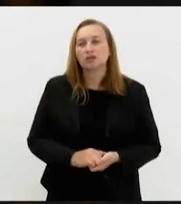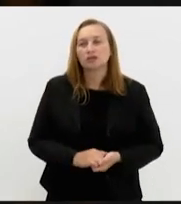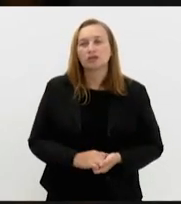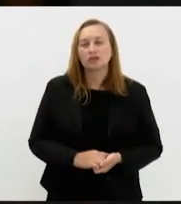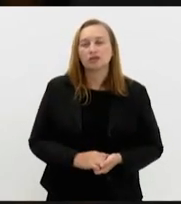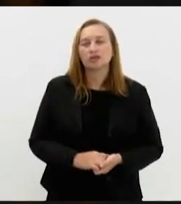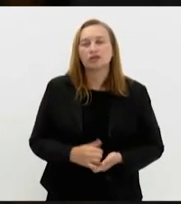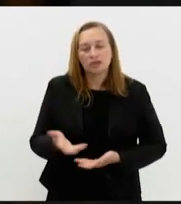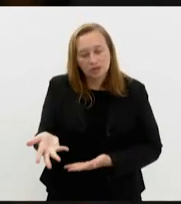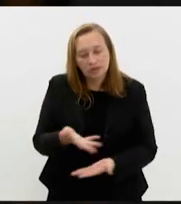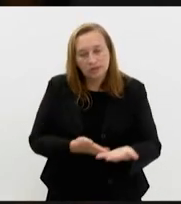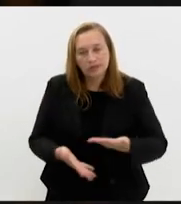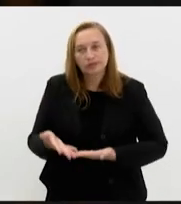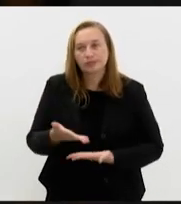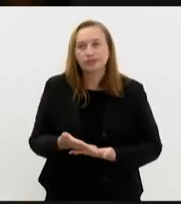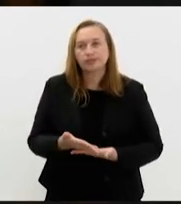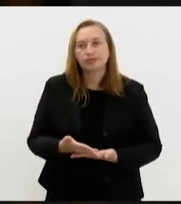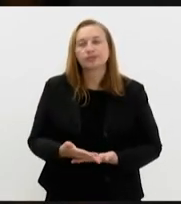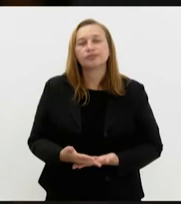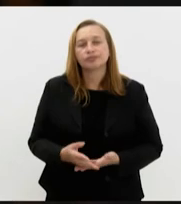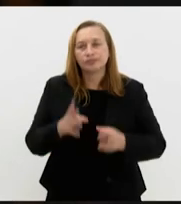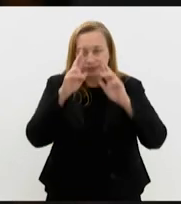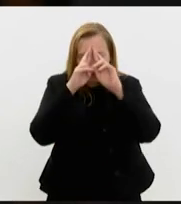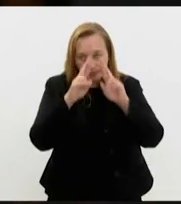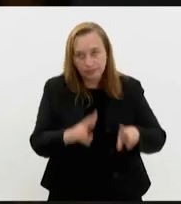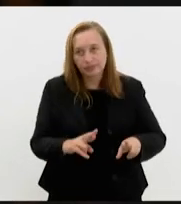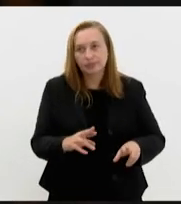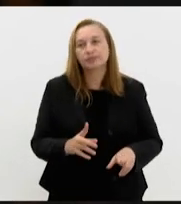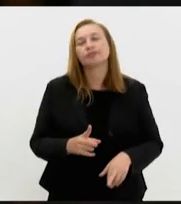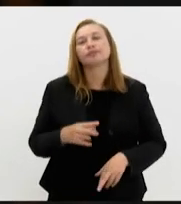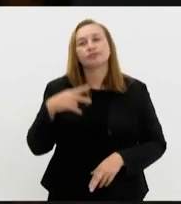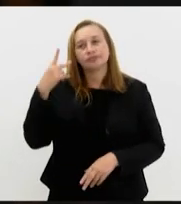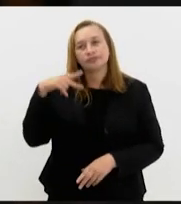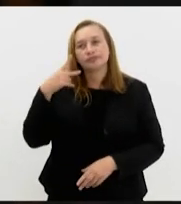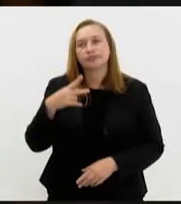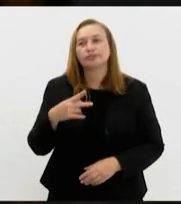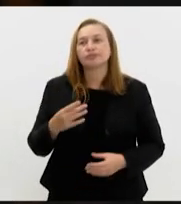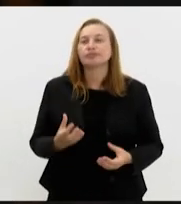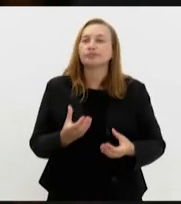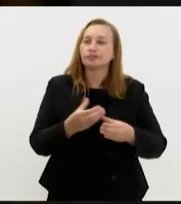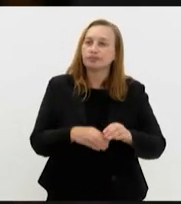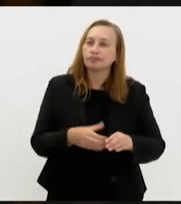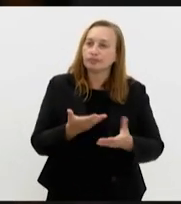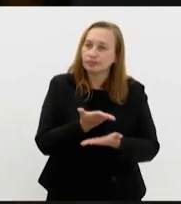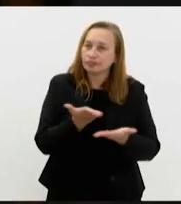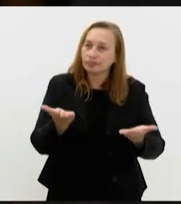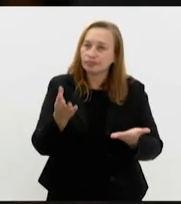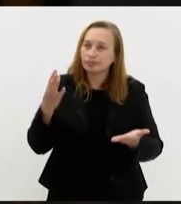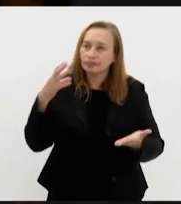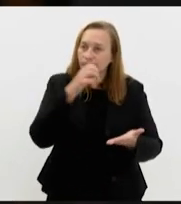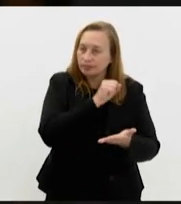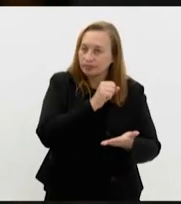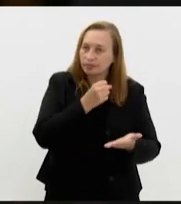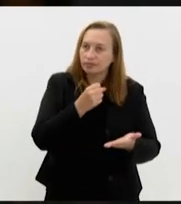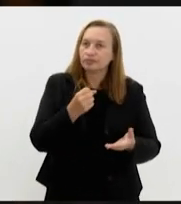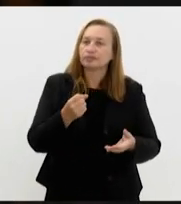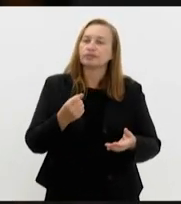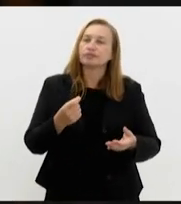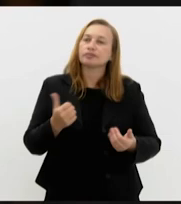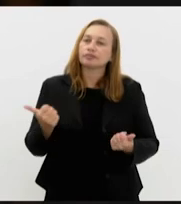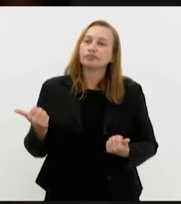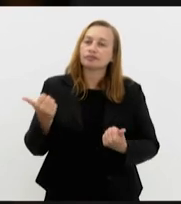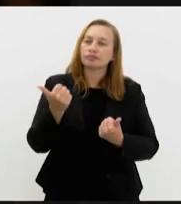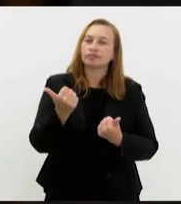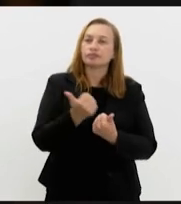muito parceiro, e respeita muito o Parlamento, para que esses concursados possam imediatamente assumir